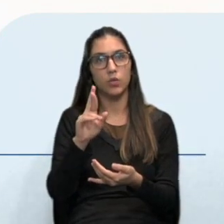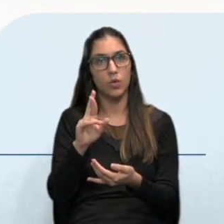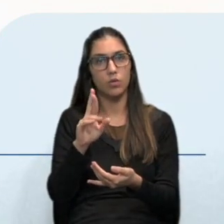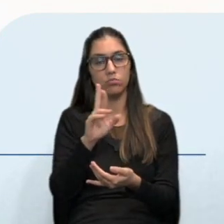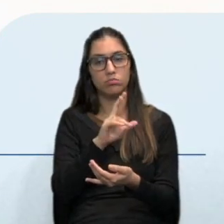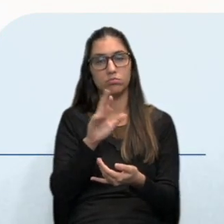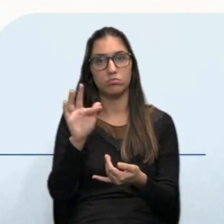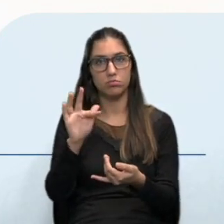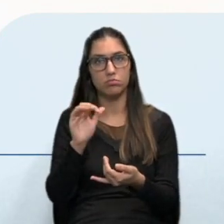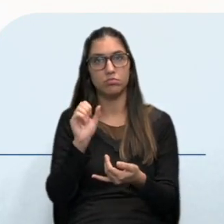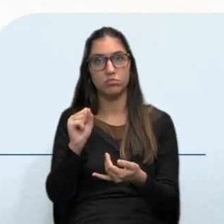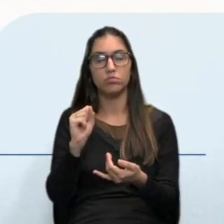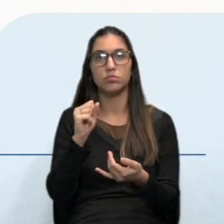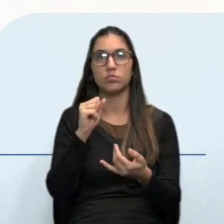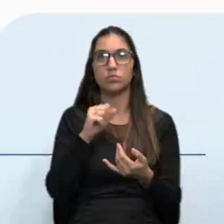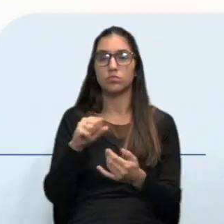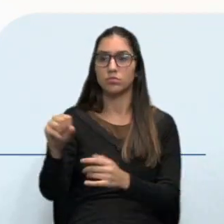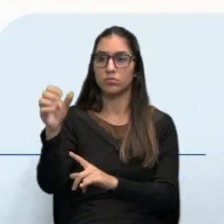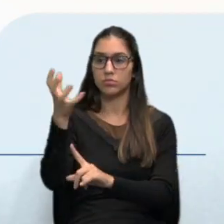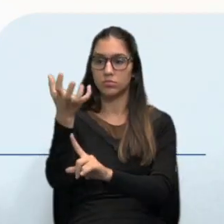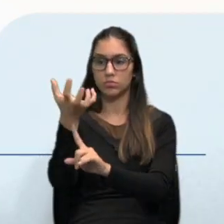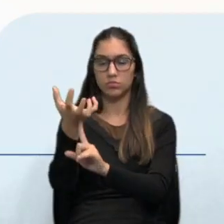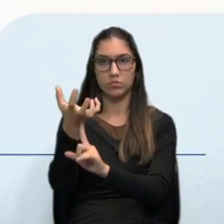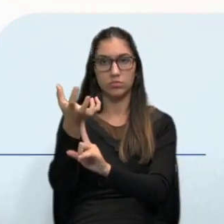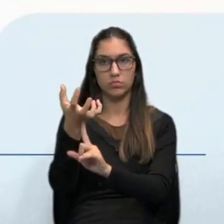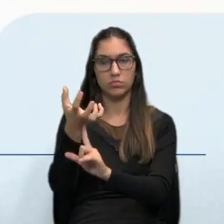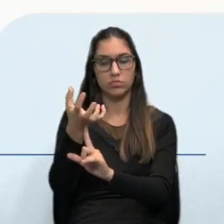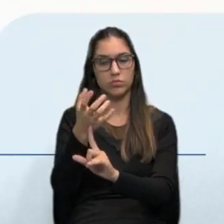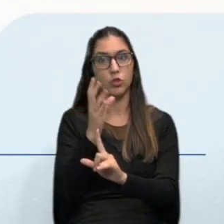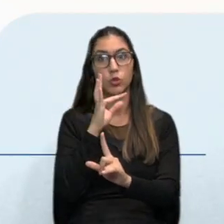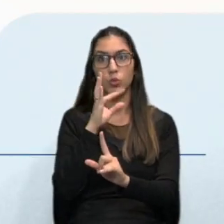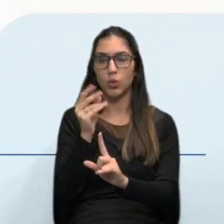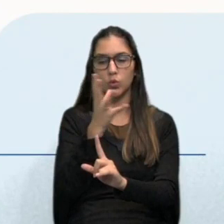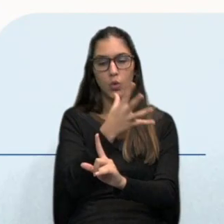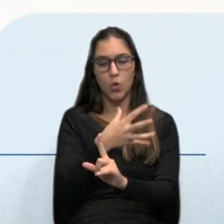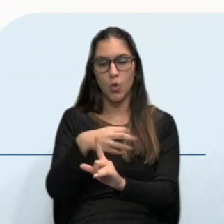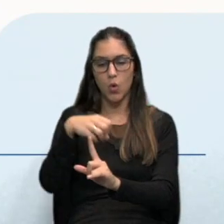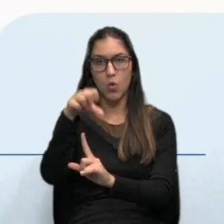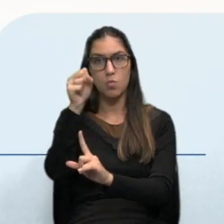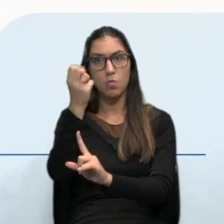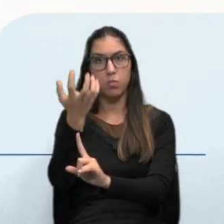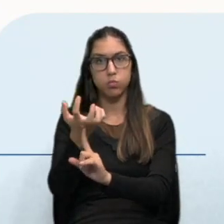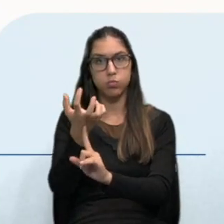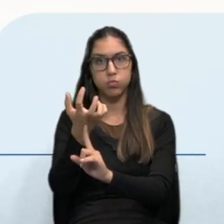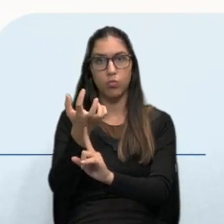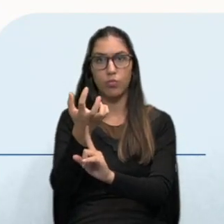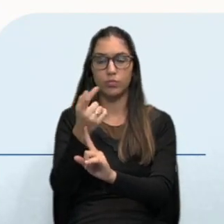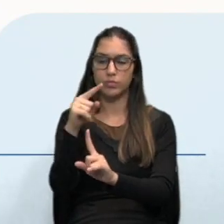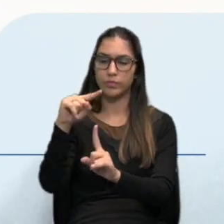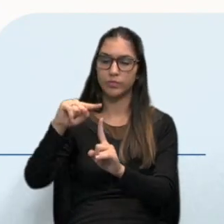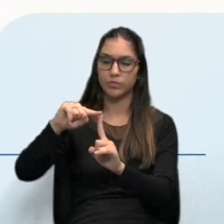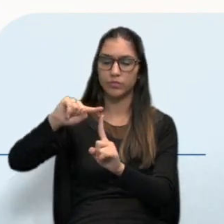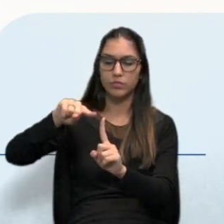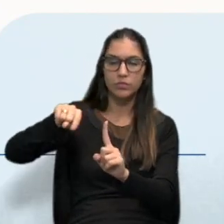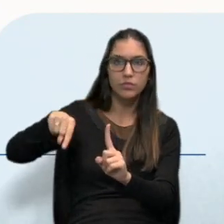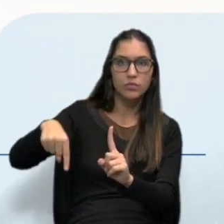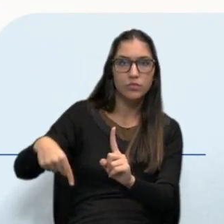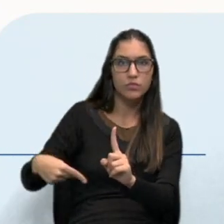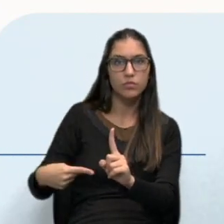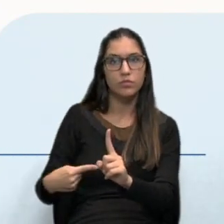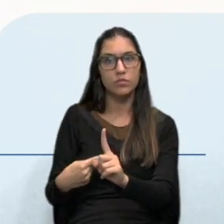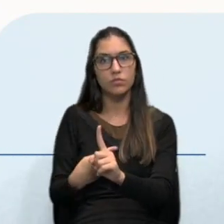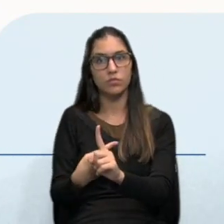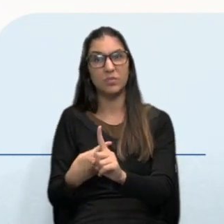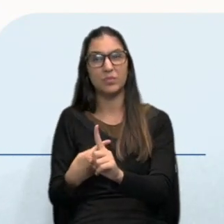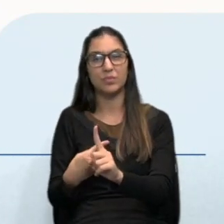exemplo. Vai se comunicar com a estação radiobase, se comunica com a estação radiobase.